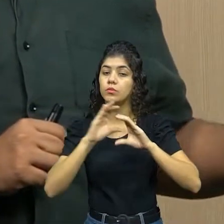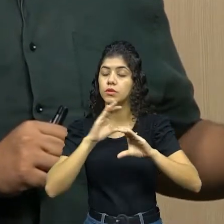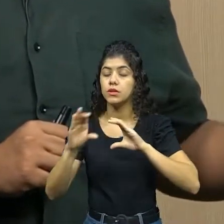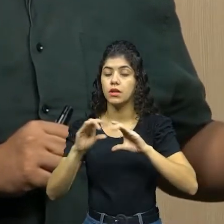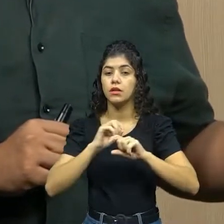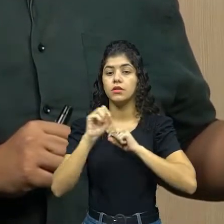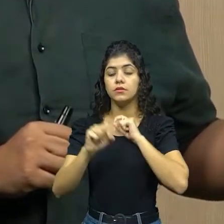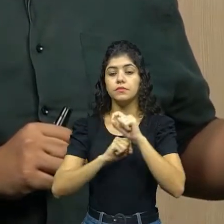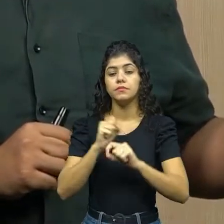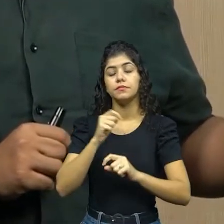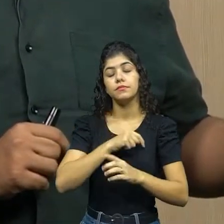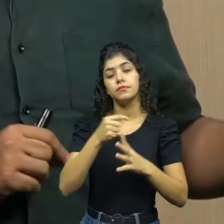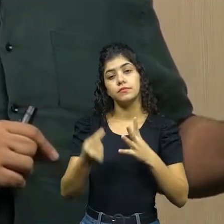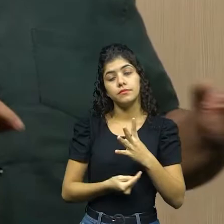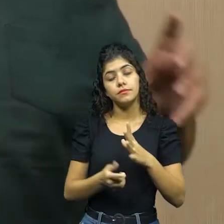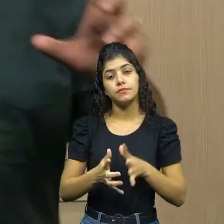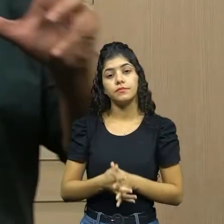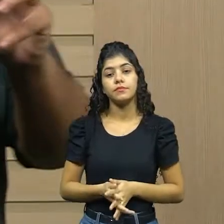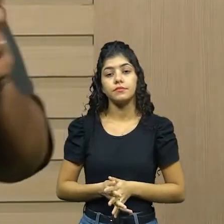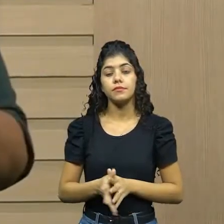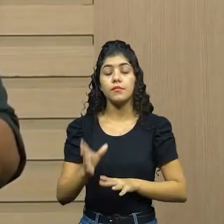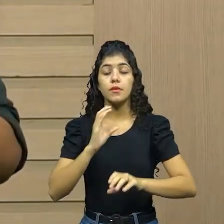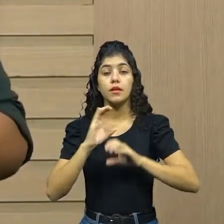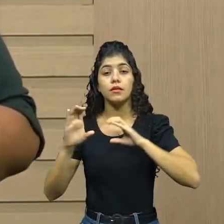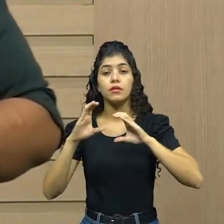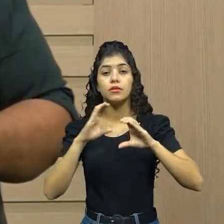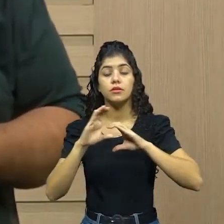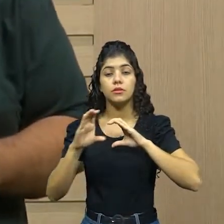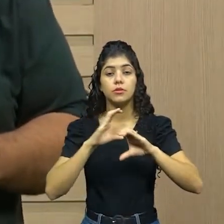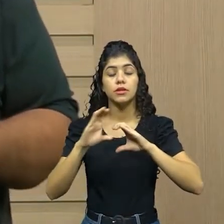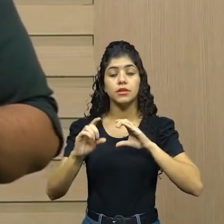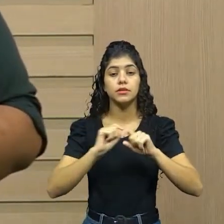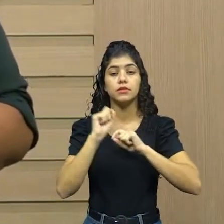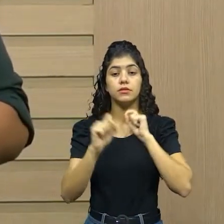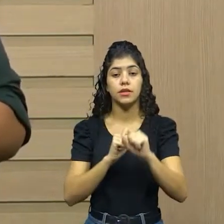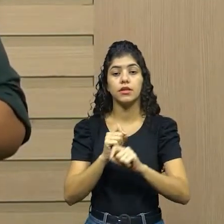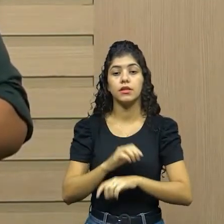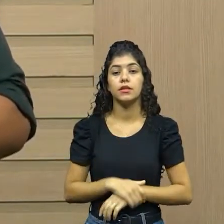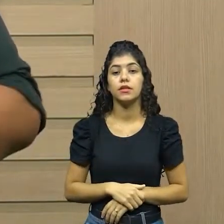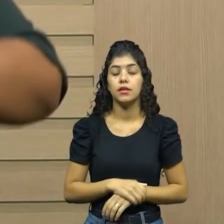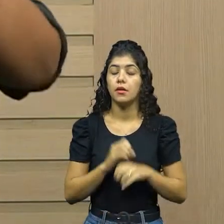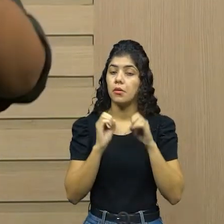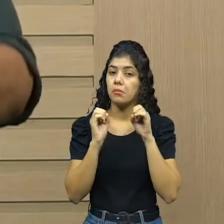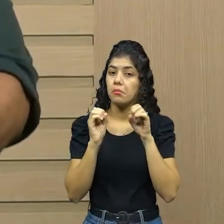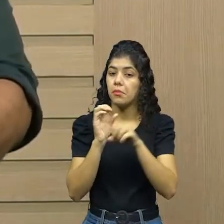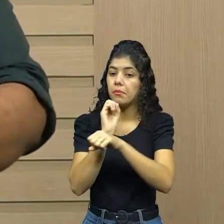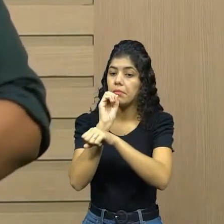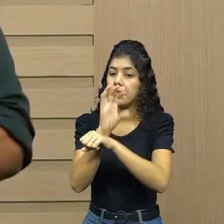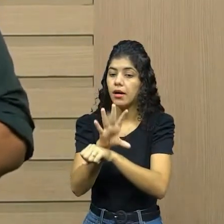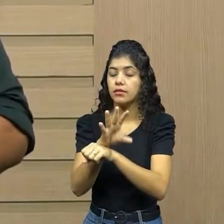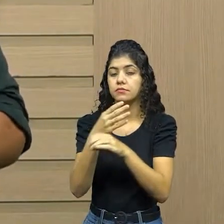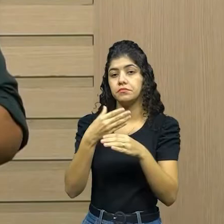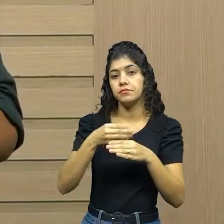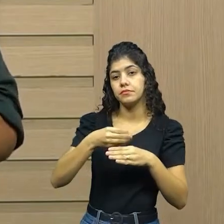comunicar esse ponto. A comunicação, então, vai desde a